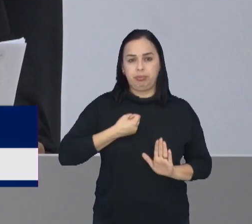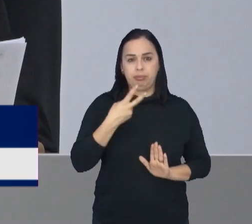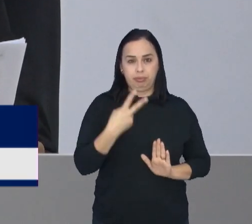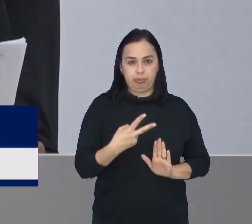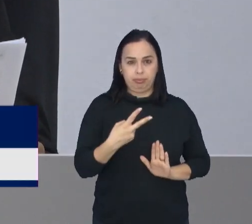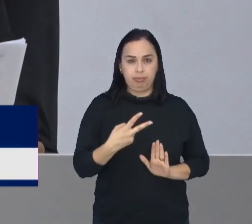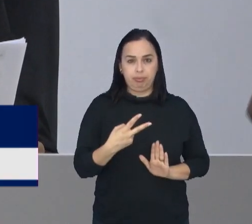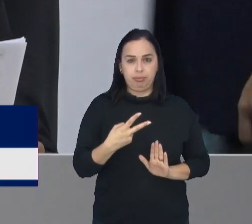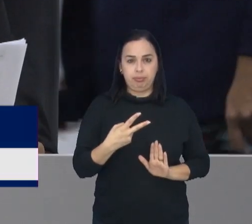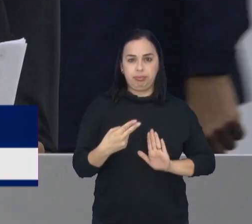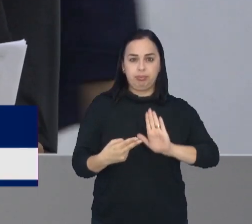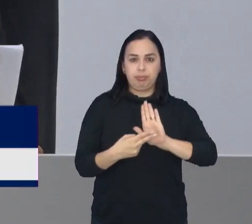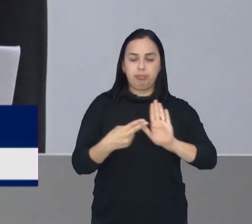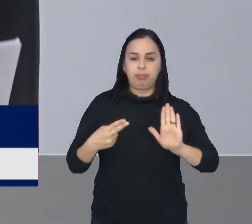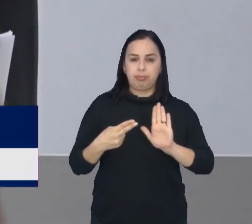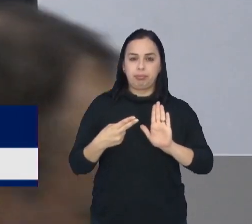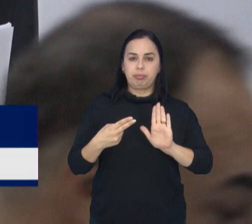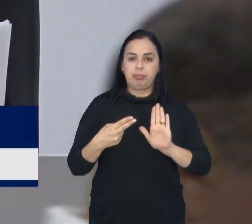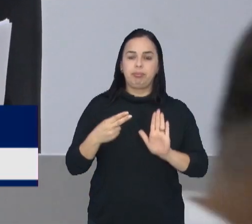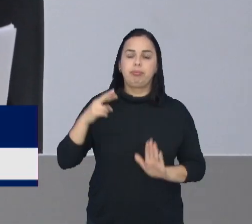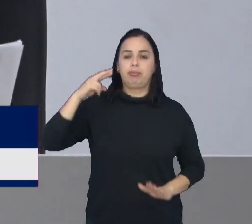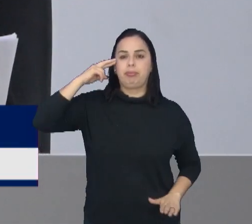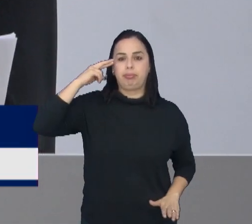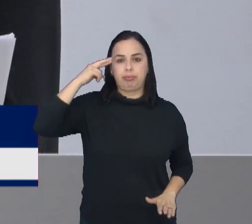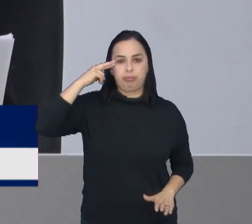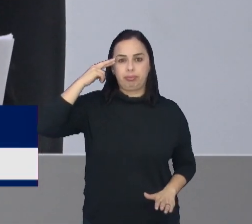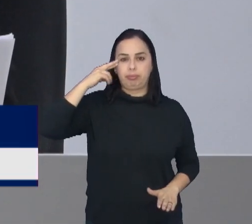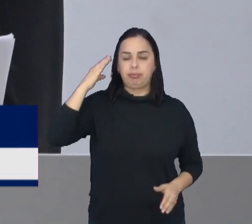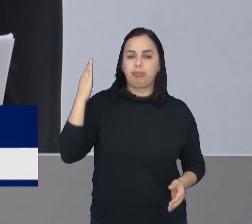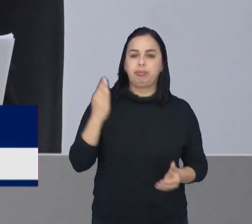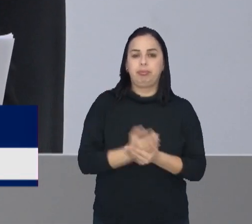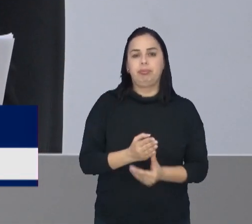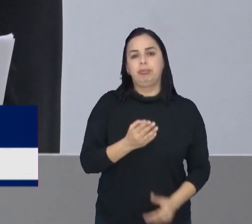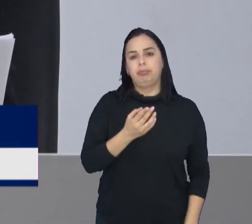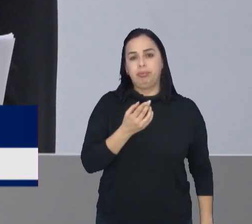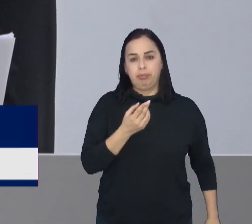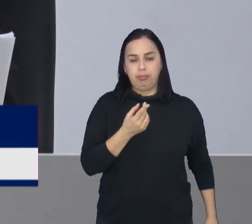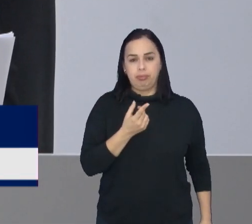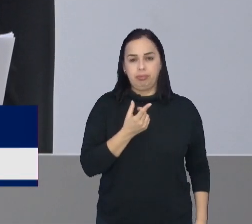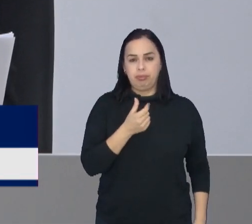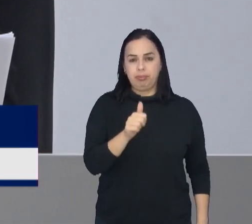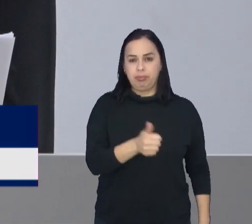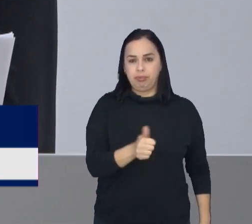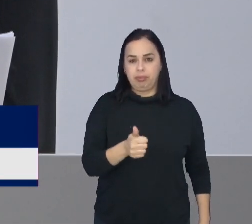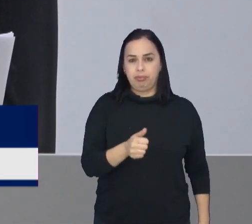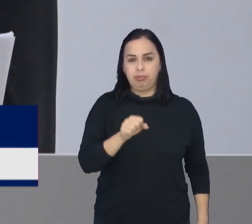2, de autoria do vereador Rogério Lacassem, no processo número